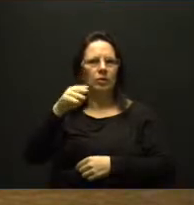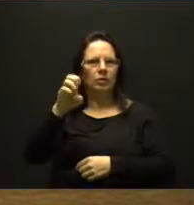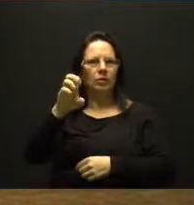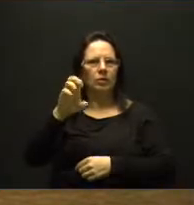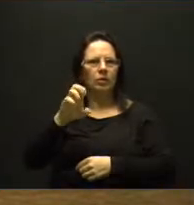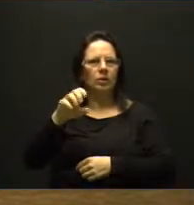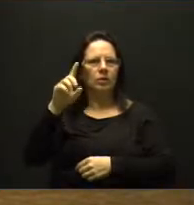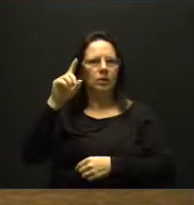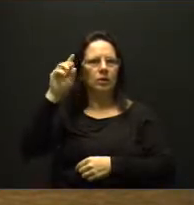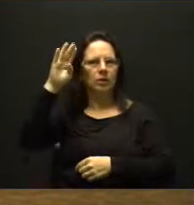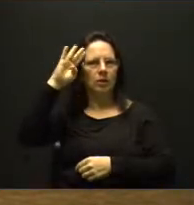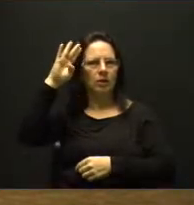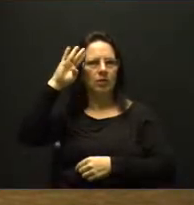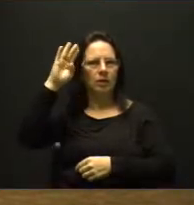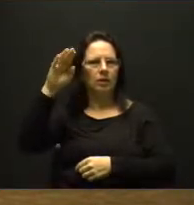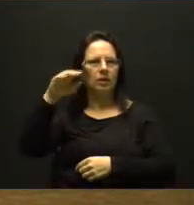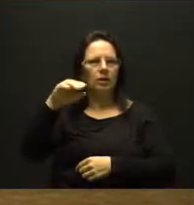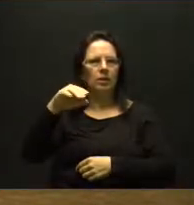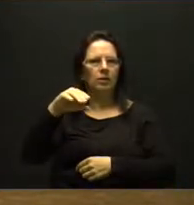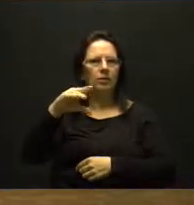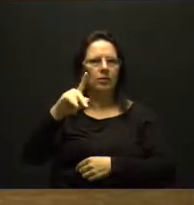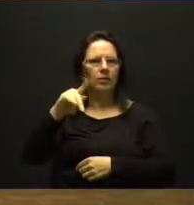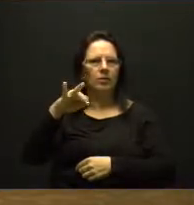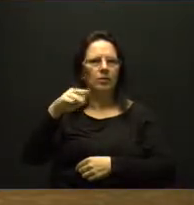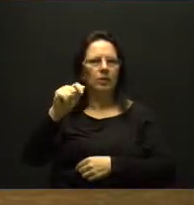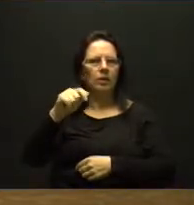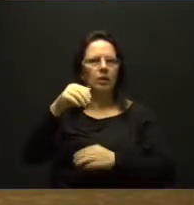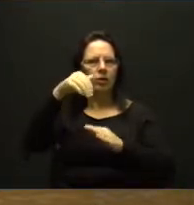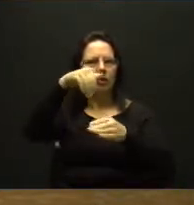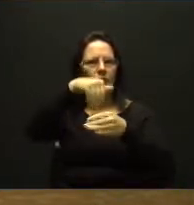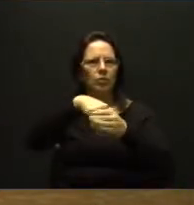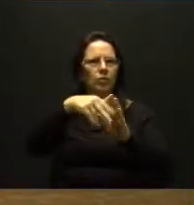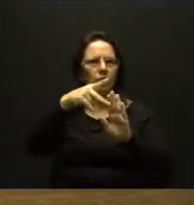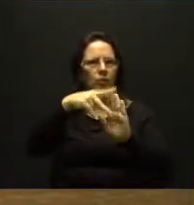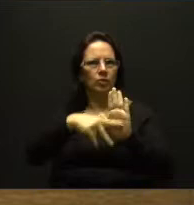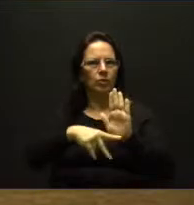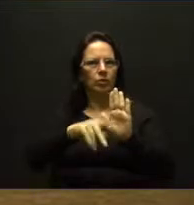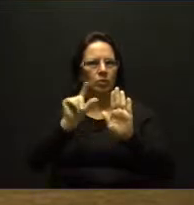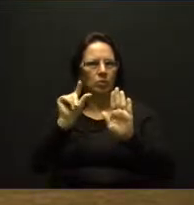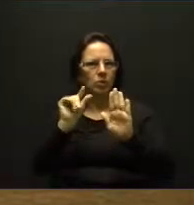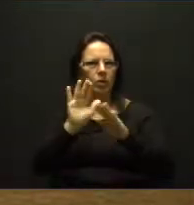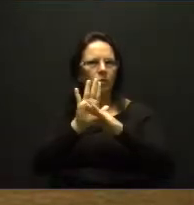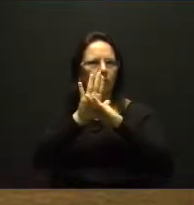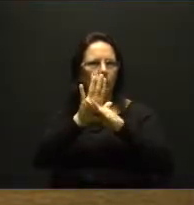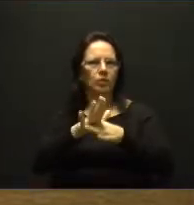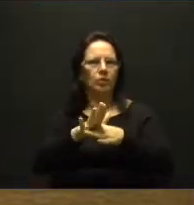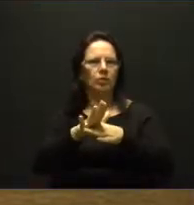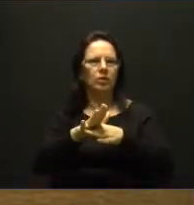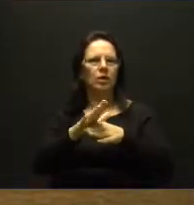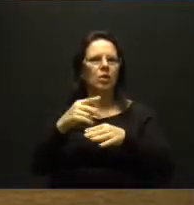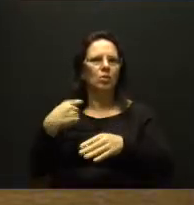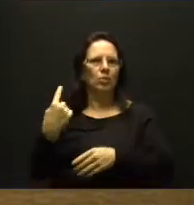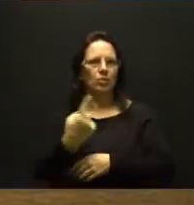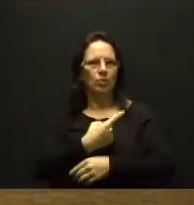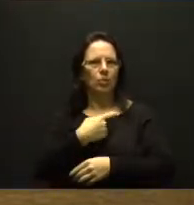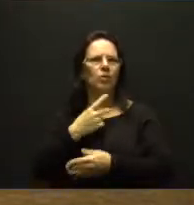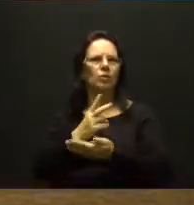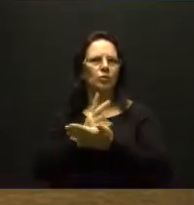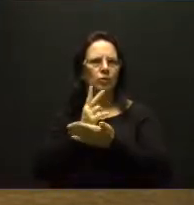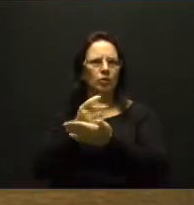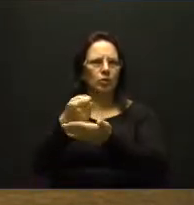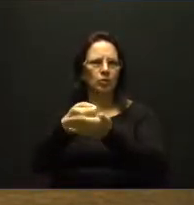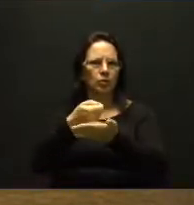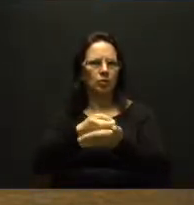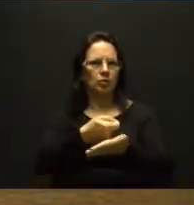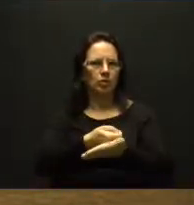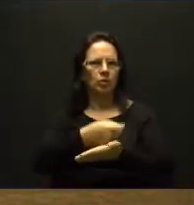todo o corpo de bombeiros de cubatão esta casa está votando hoje um projeto como a gente tem falado um pequeno paliativo mas nós é claro vamos continuar cobrando do